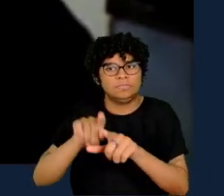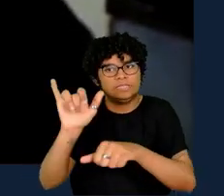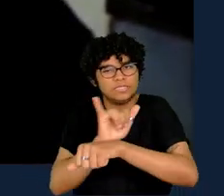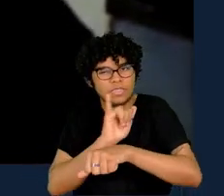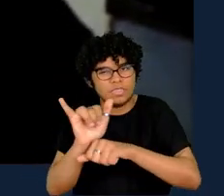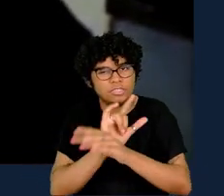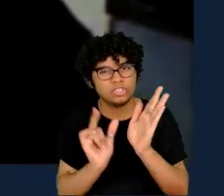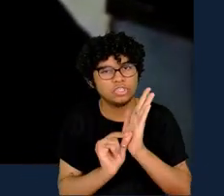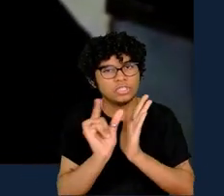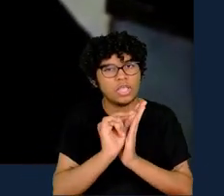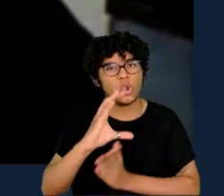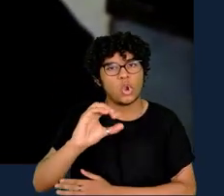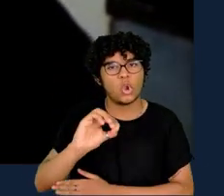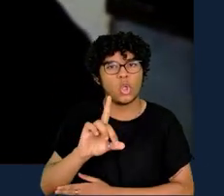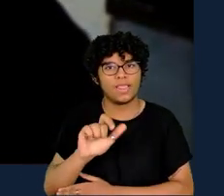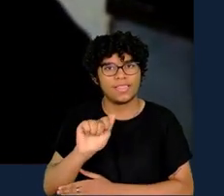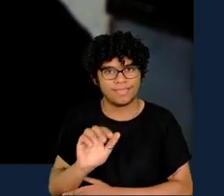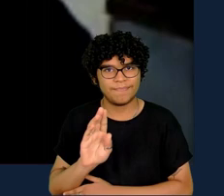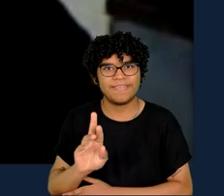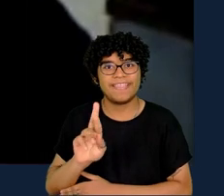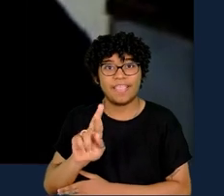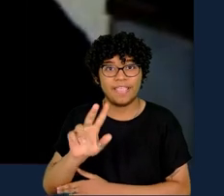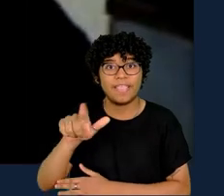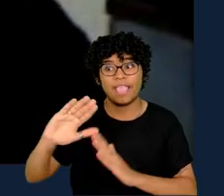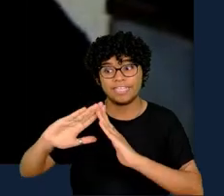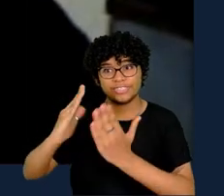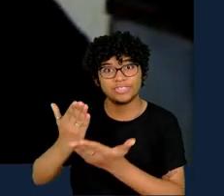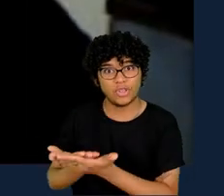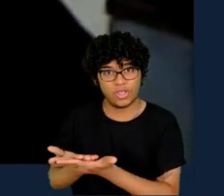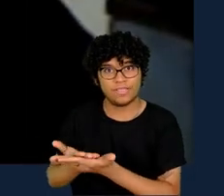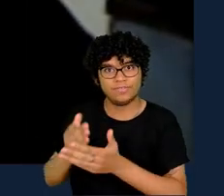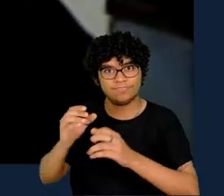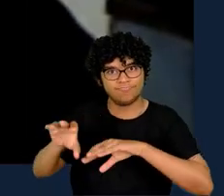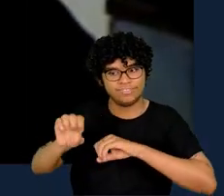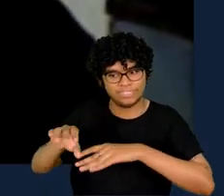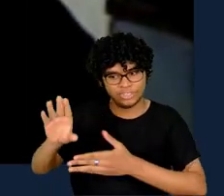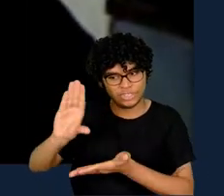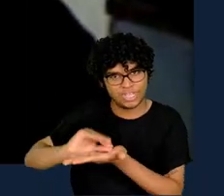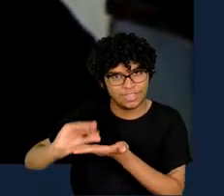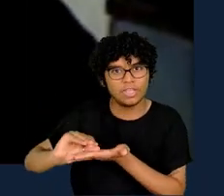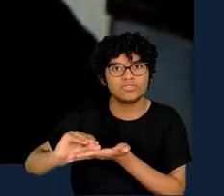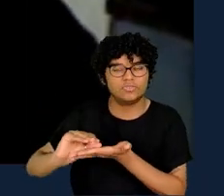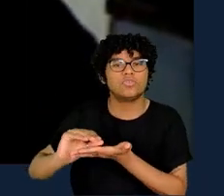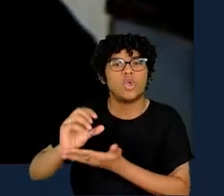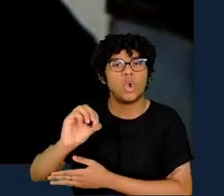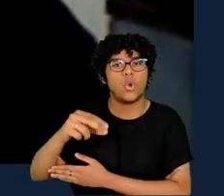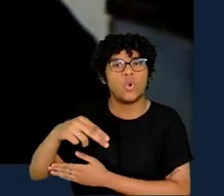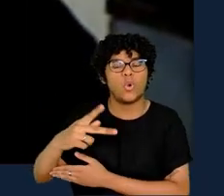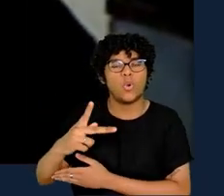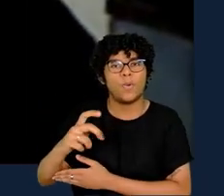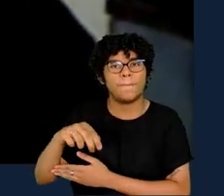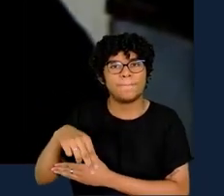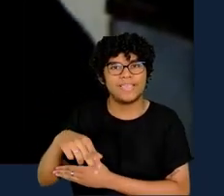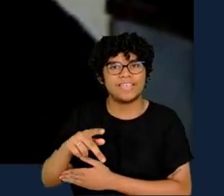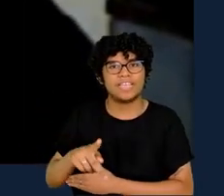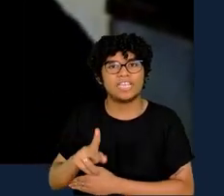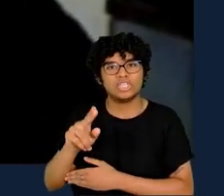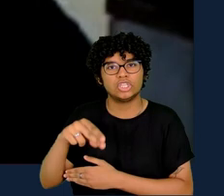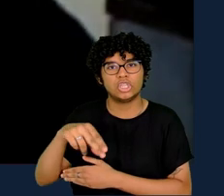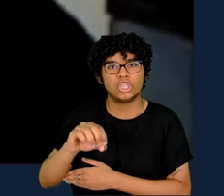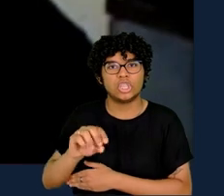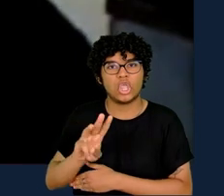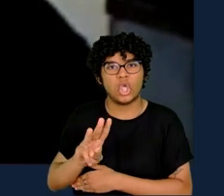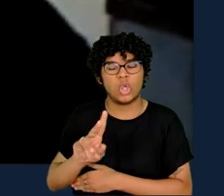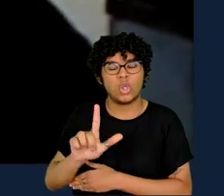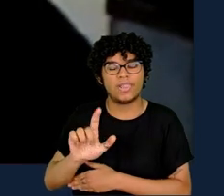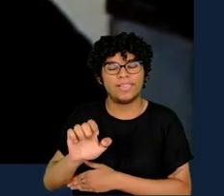O evento é realizado pela Escola de Dados da Open Knowledge Brasil e desenvolvido com o Google News Initiative. Essa